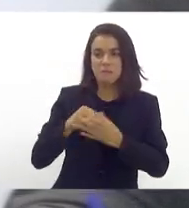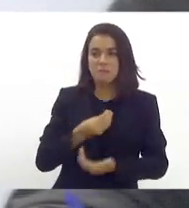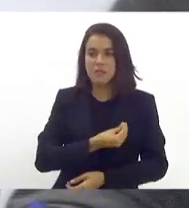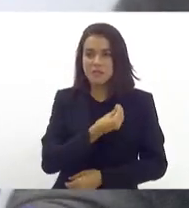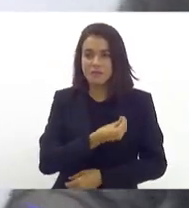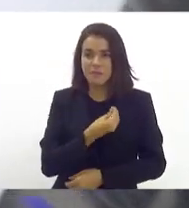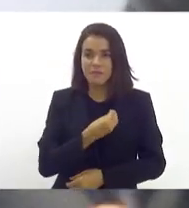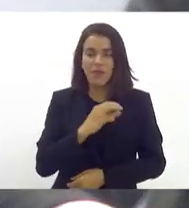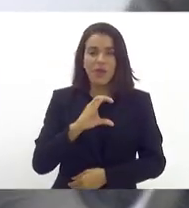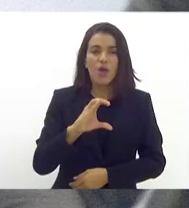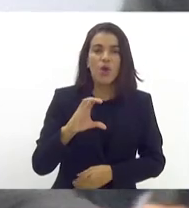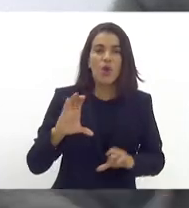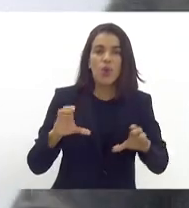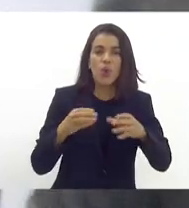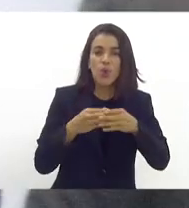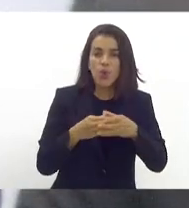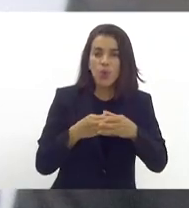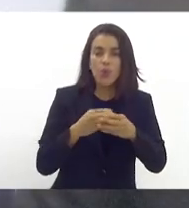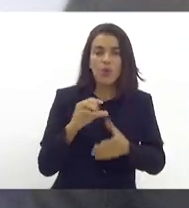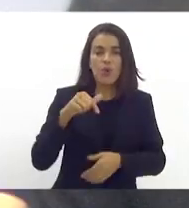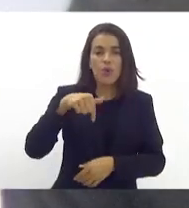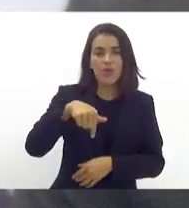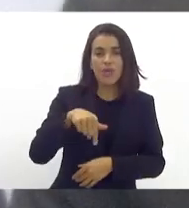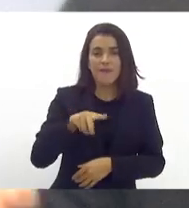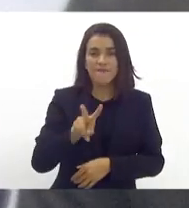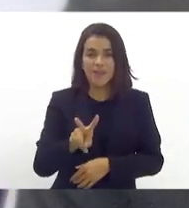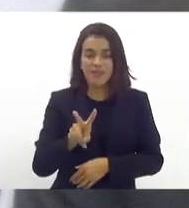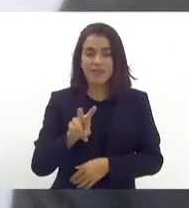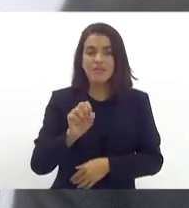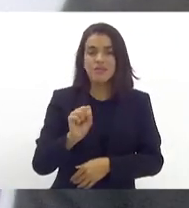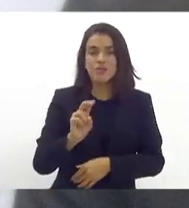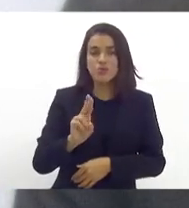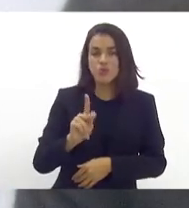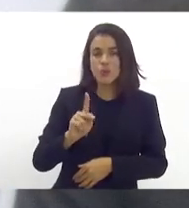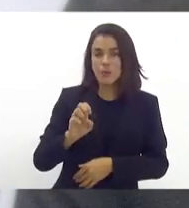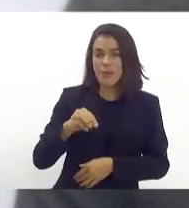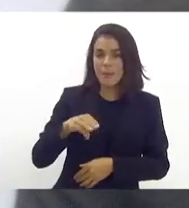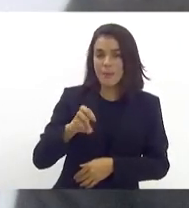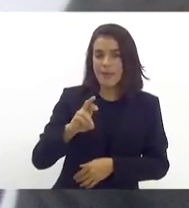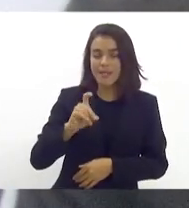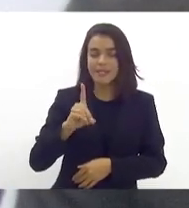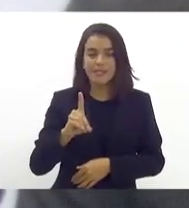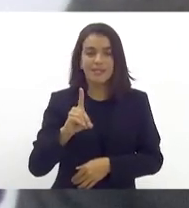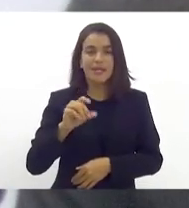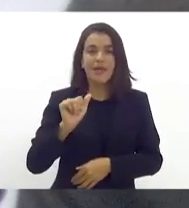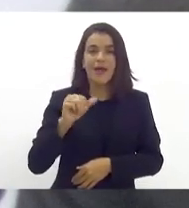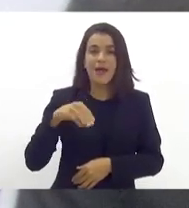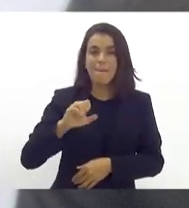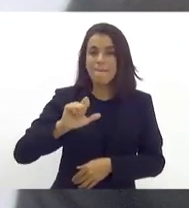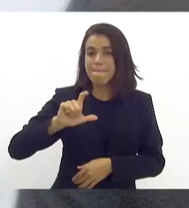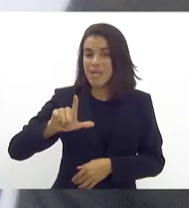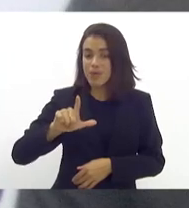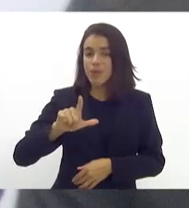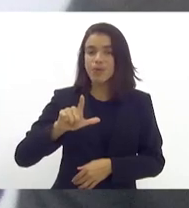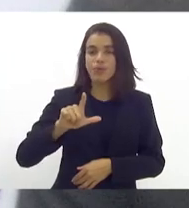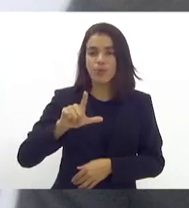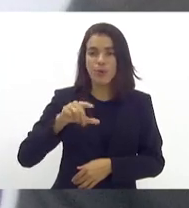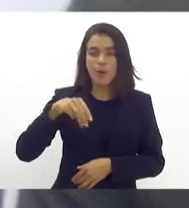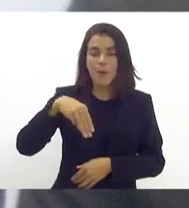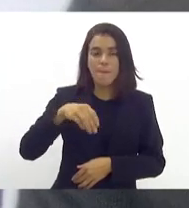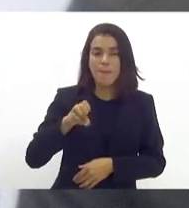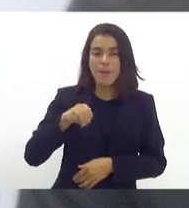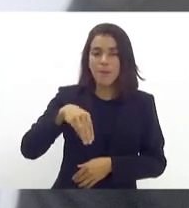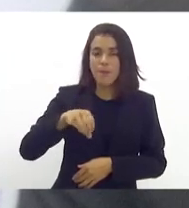Qualicorp grupo qv saúde supermed a000 Golden Cross SulAmérica assim Memorial